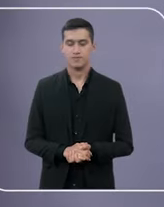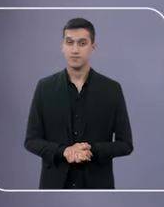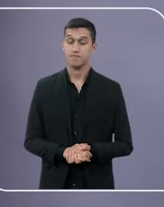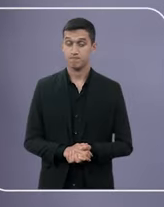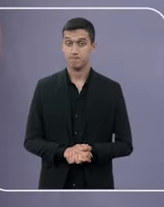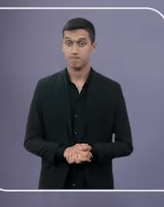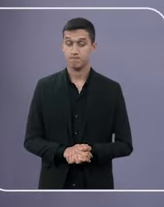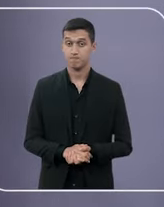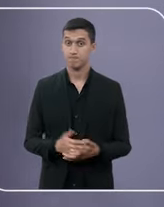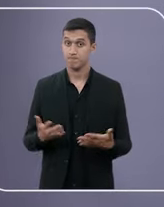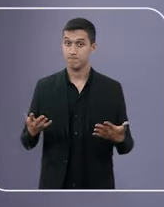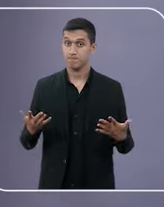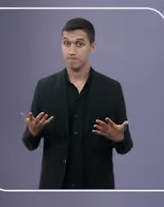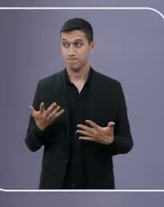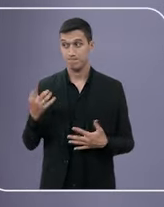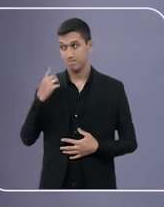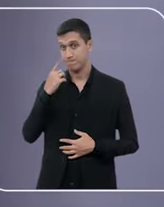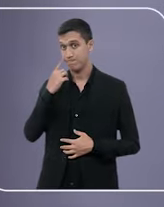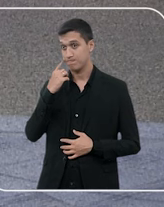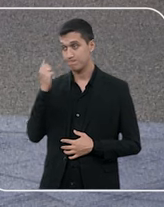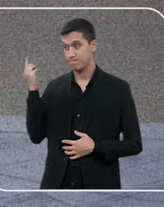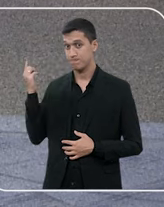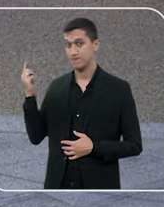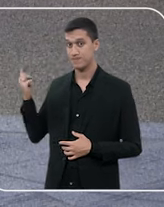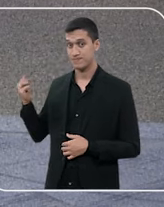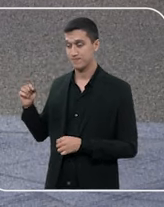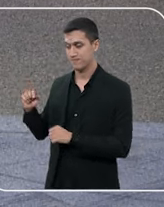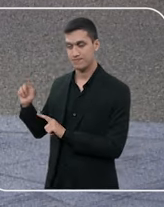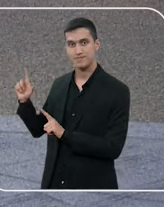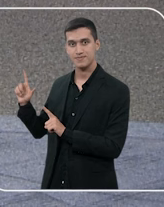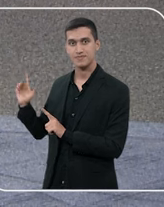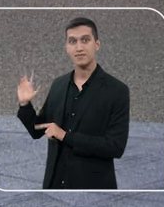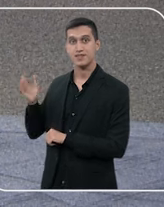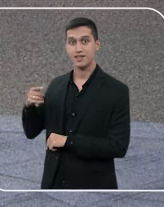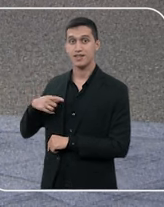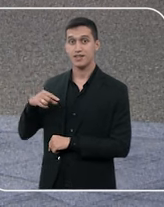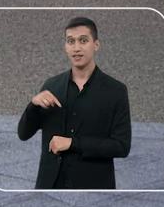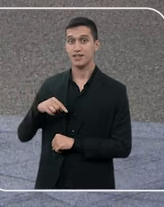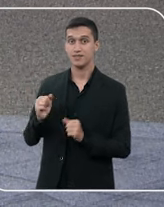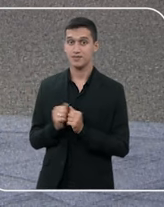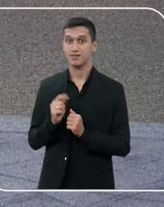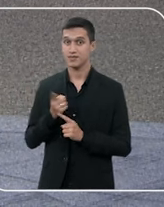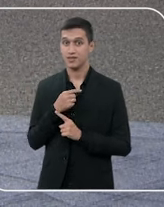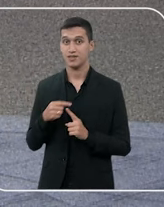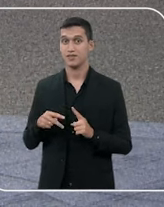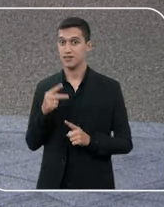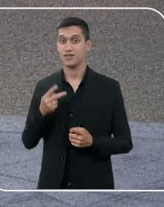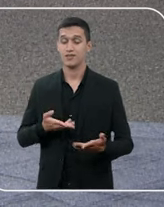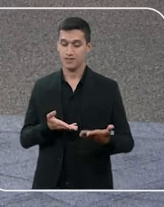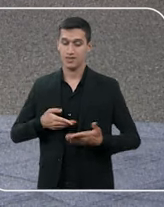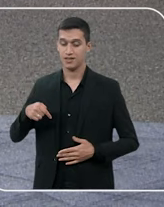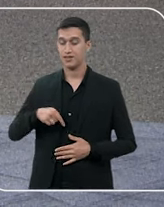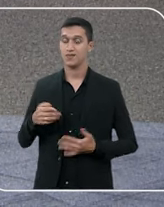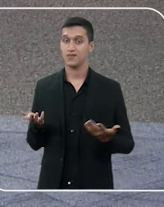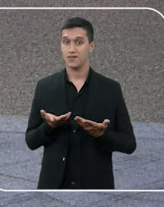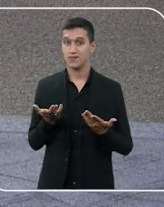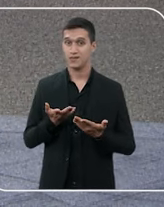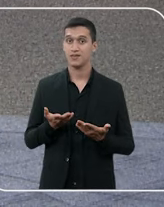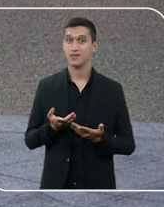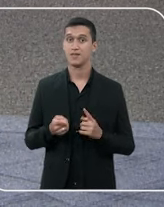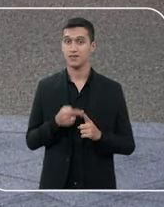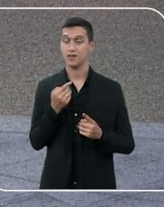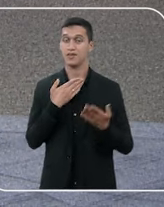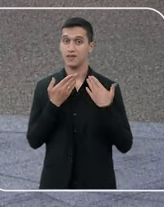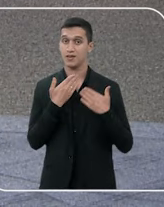Bom, e de olho já no nosso telão, porque eu já estou aqui com os nossos dois convidados de hoje. Eu falo com minha